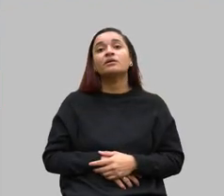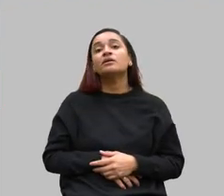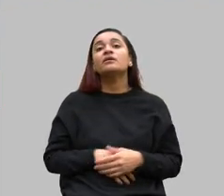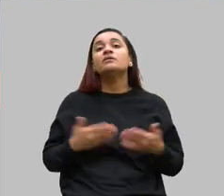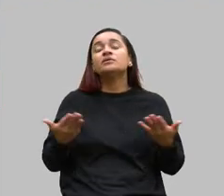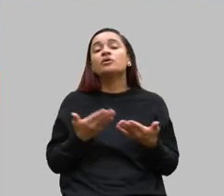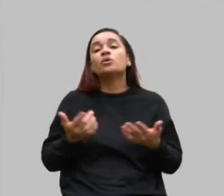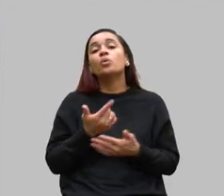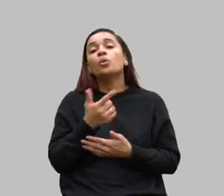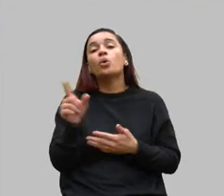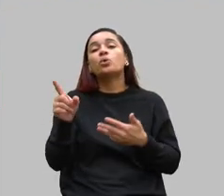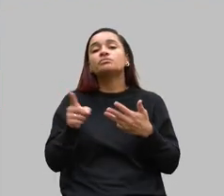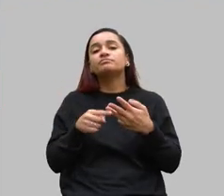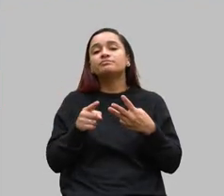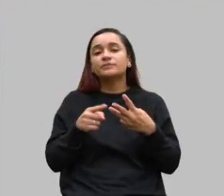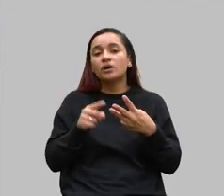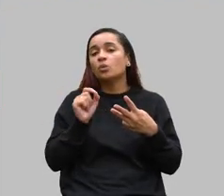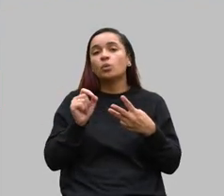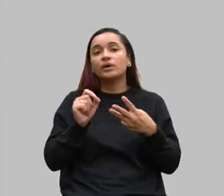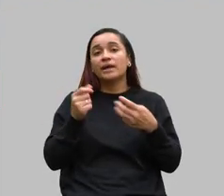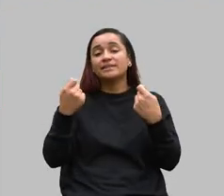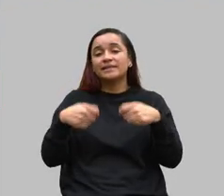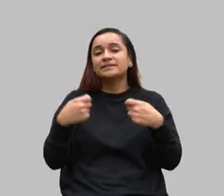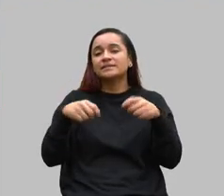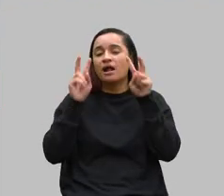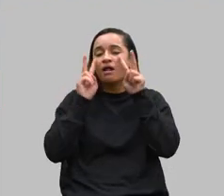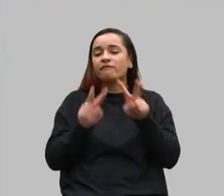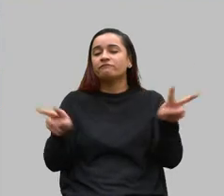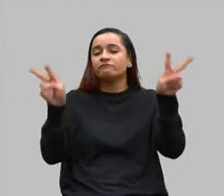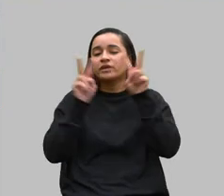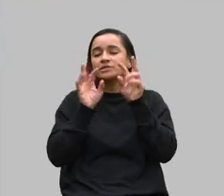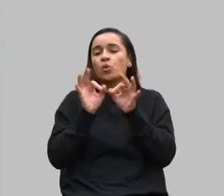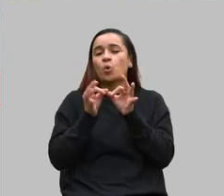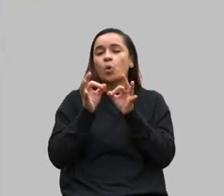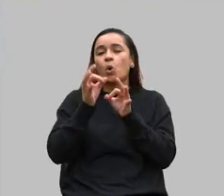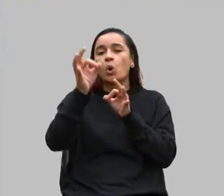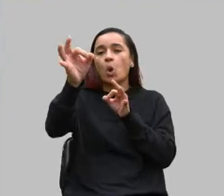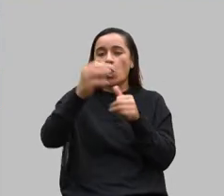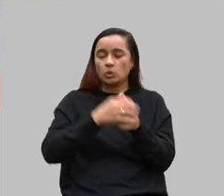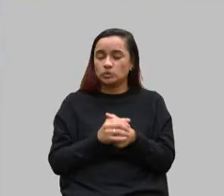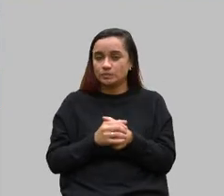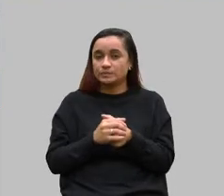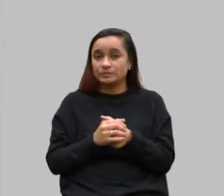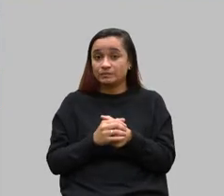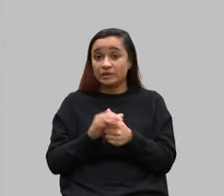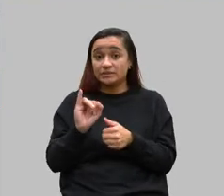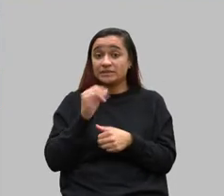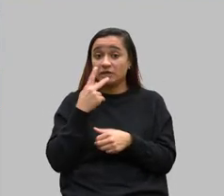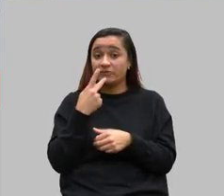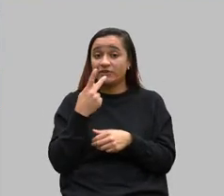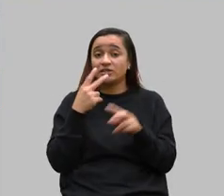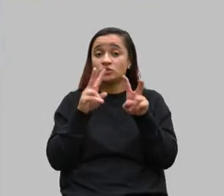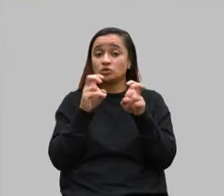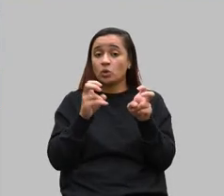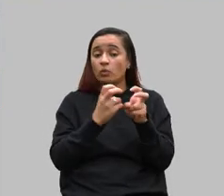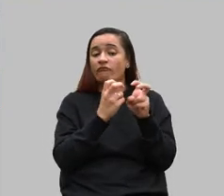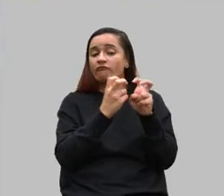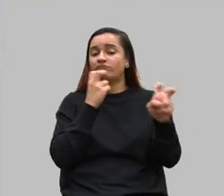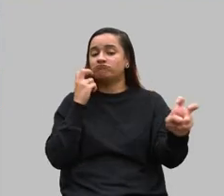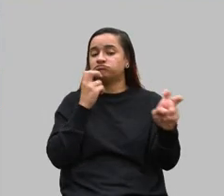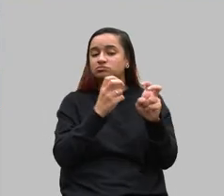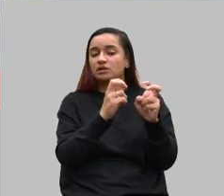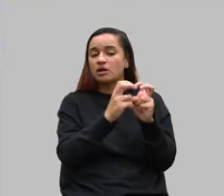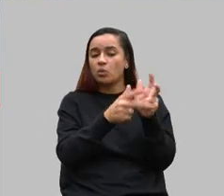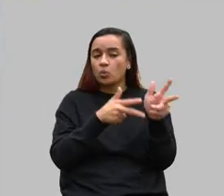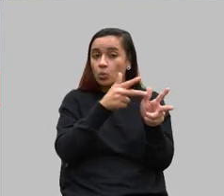é a necessidade de ter uma visão de longo prazo quando a gente fala de infraestrutura e sobretudo ferrovia nós temos que discutir agora é o que que vai acontecer nos